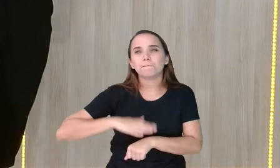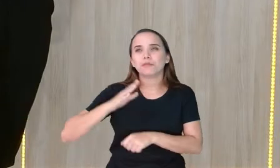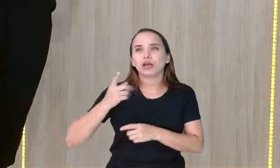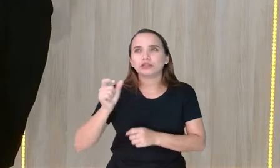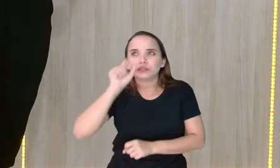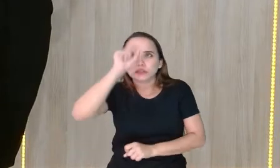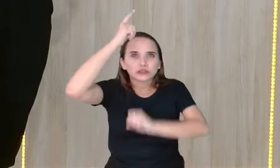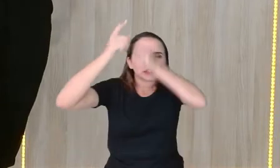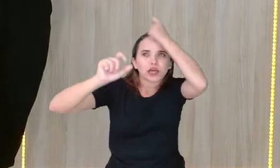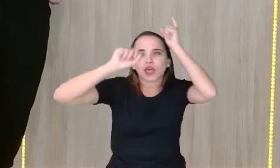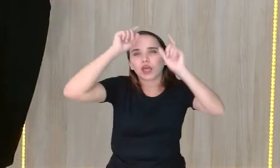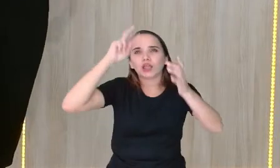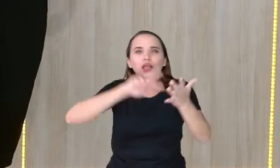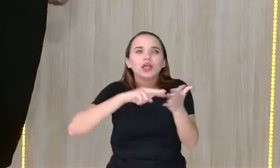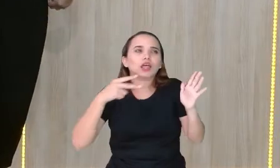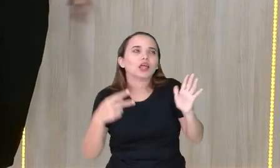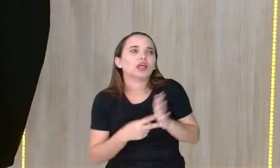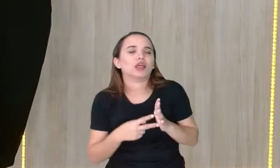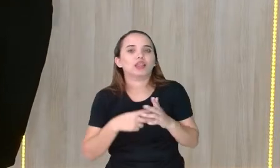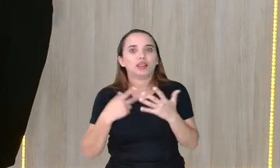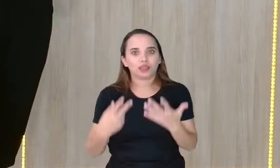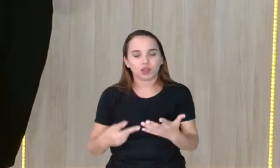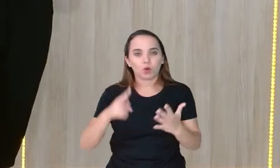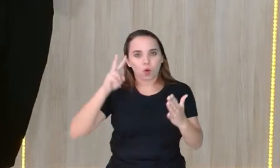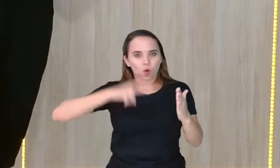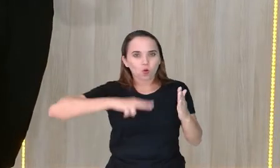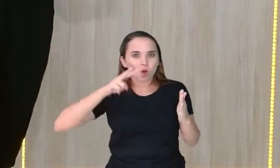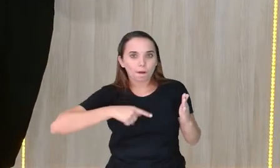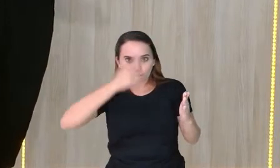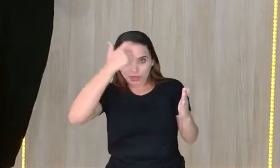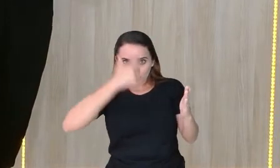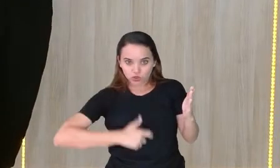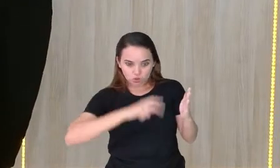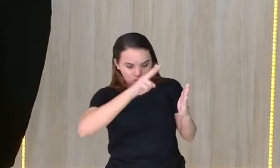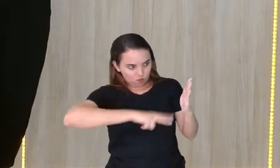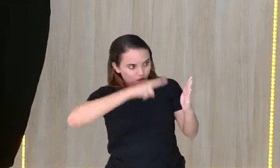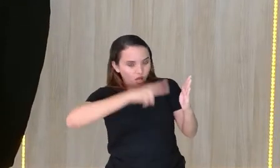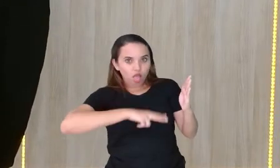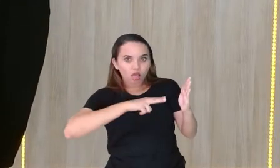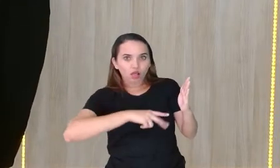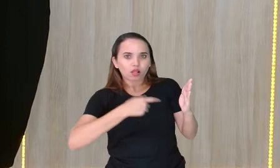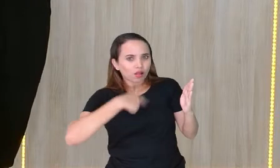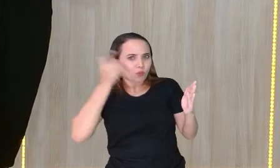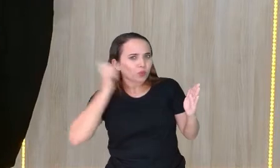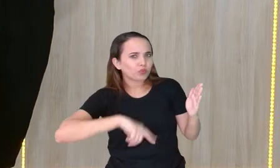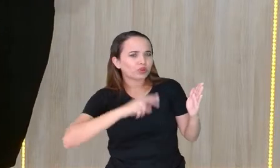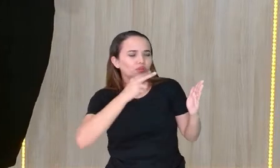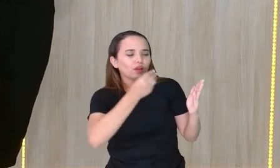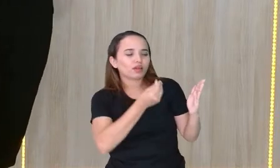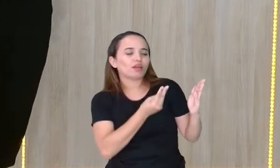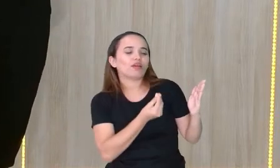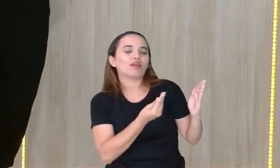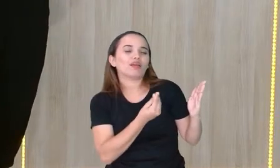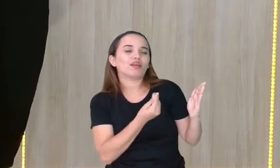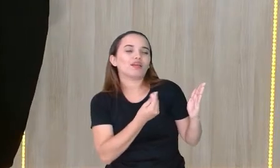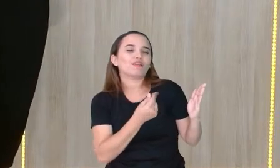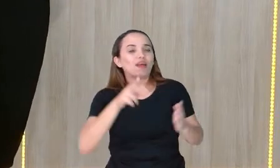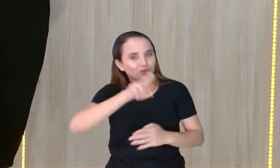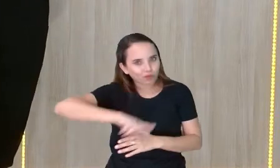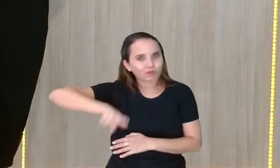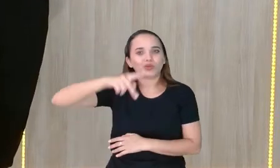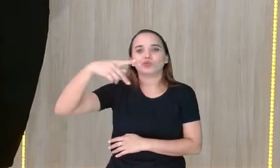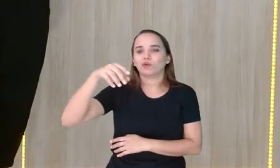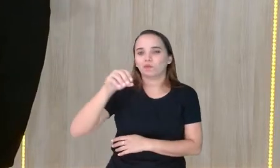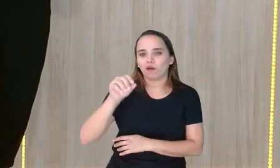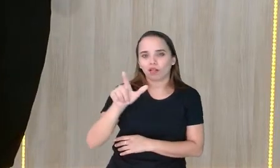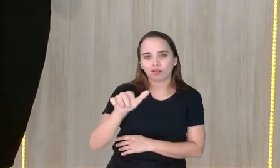ele permite que o leitor ele infira diversas coisas distintas, mais qualidade. E para isso ele vai fazer uso da polissemia da